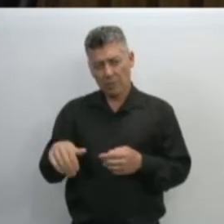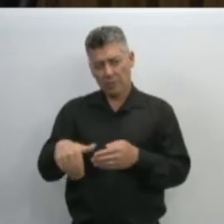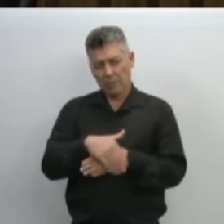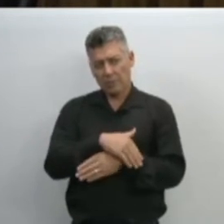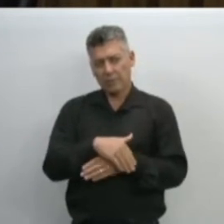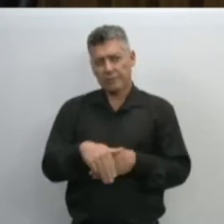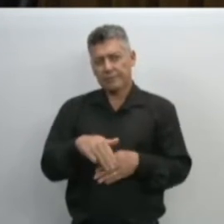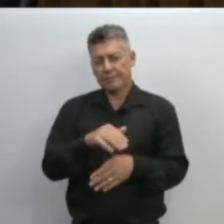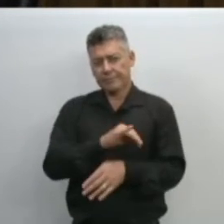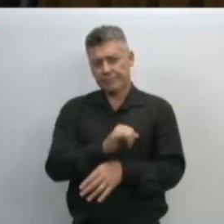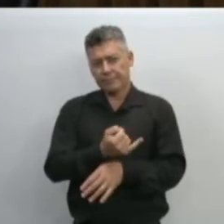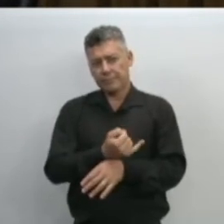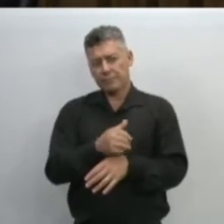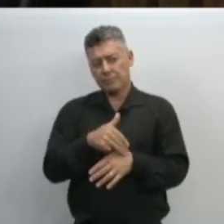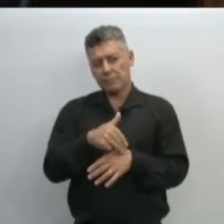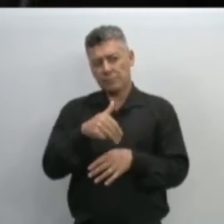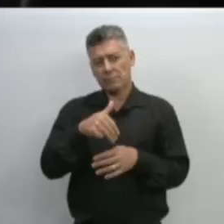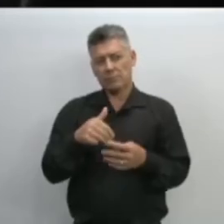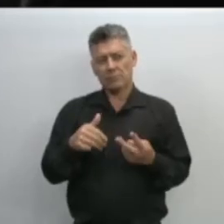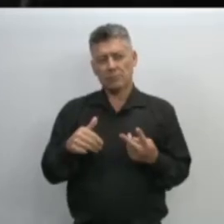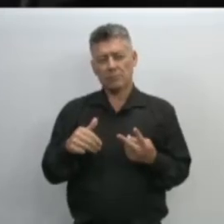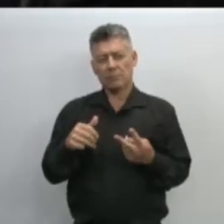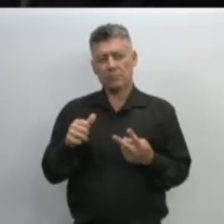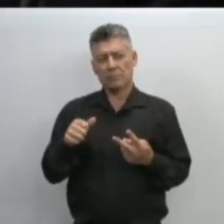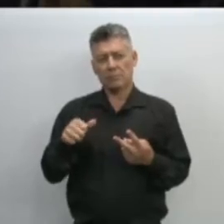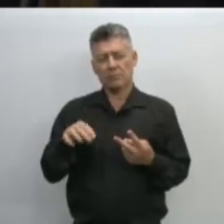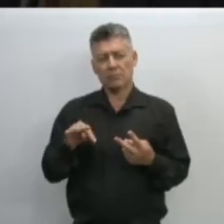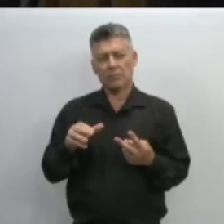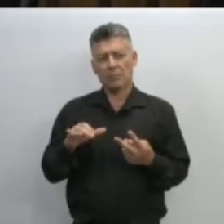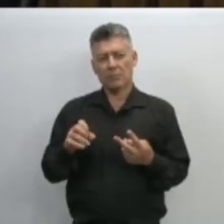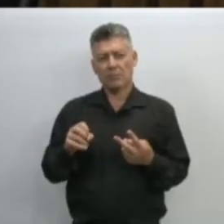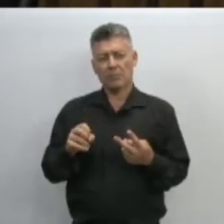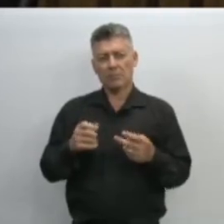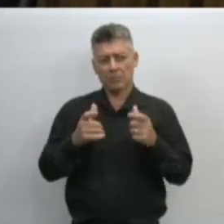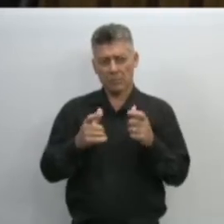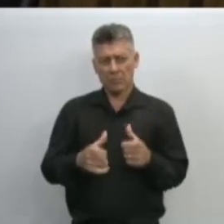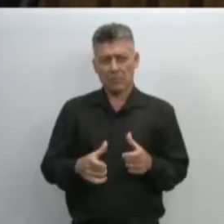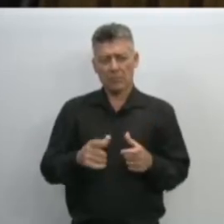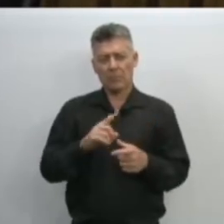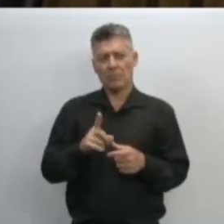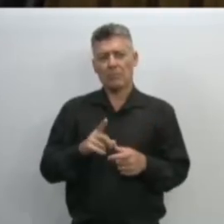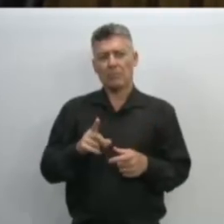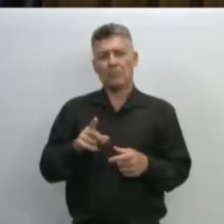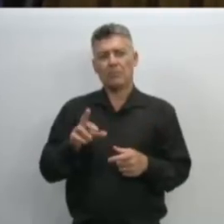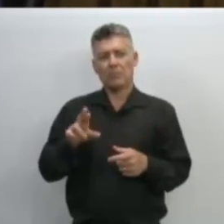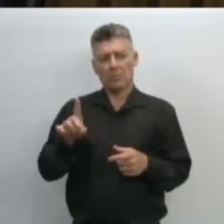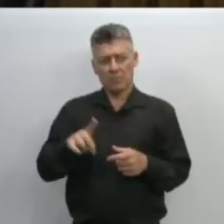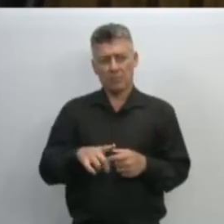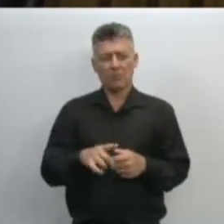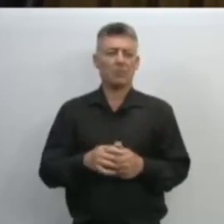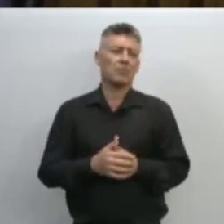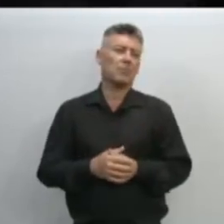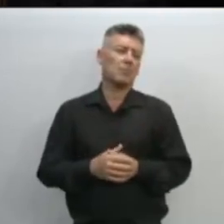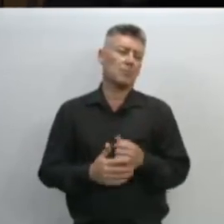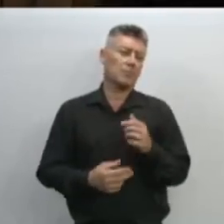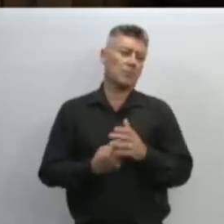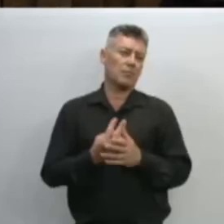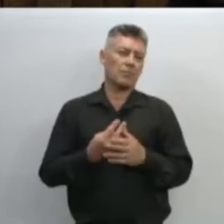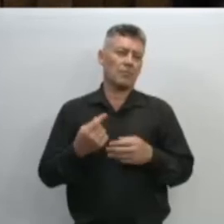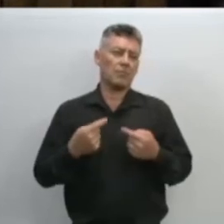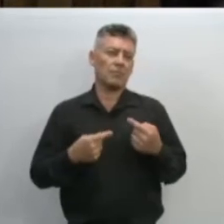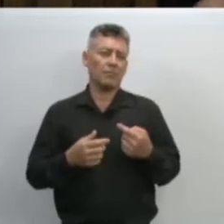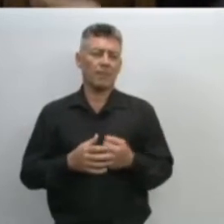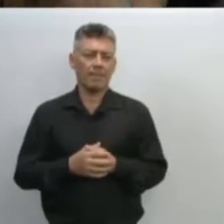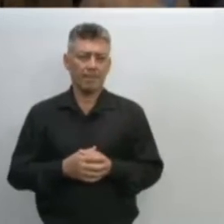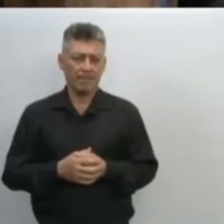José Martins e a rua Antônio de Almeida, no bairro Nossa Senhora de Nazaré. Em segunda